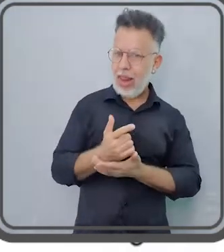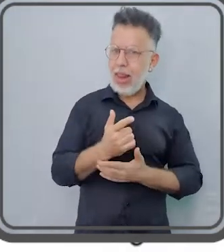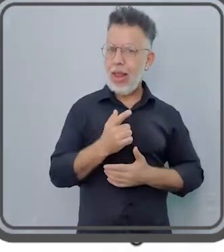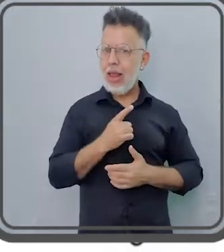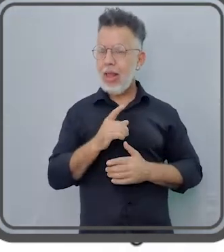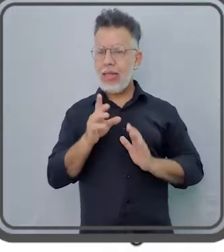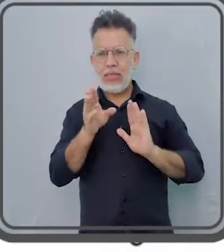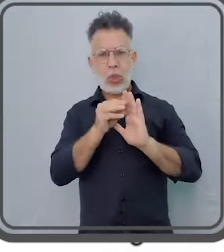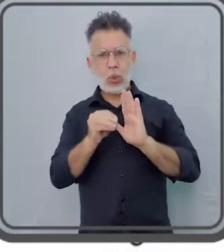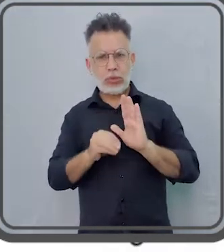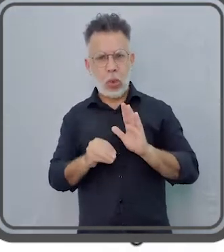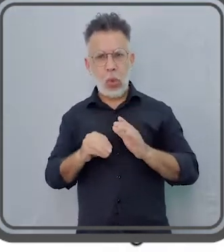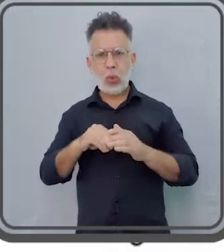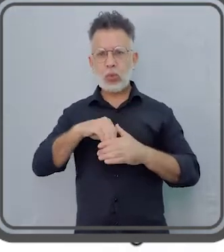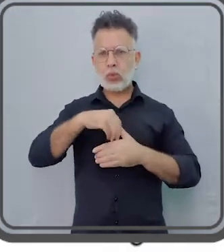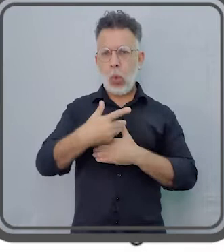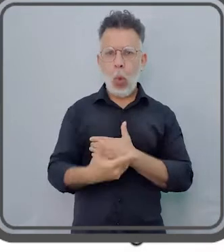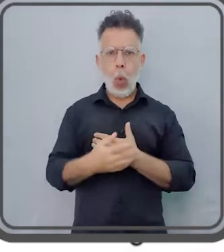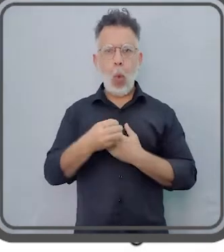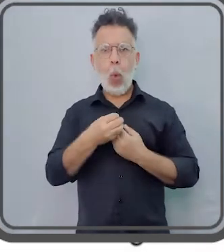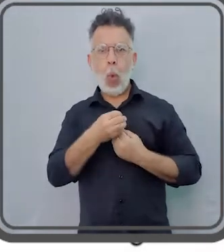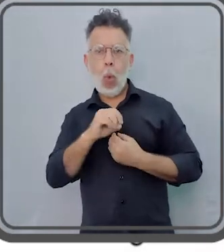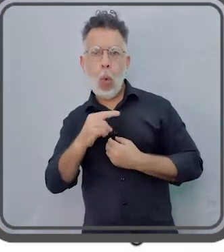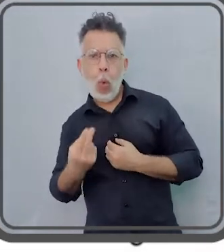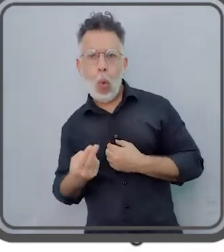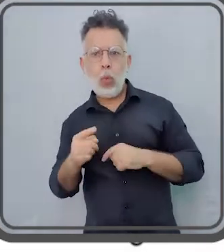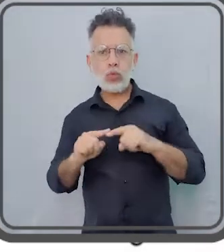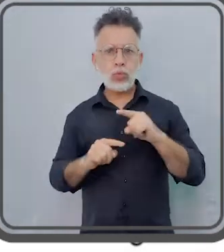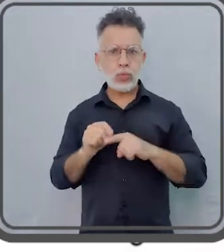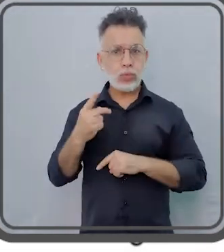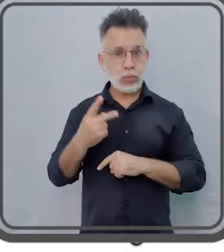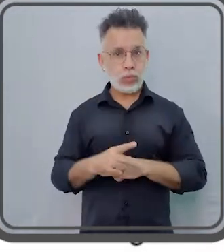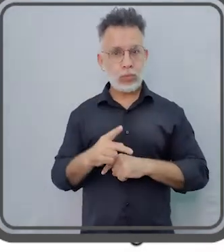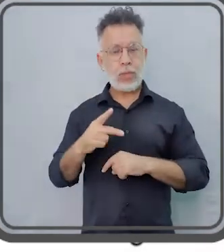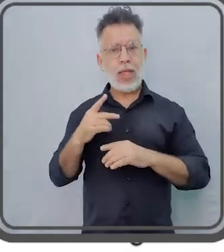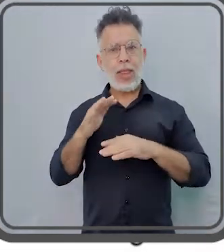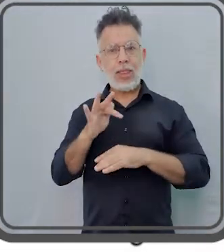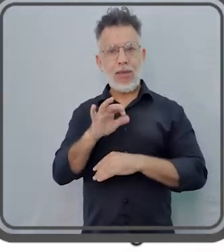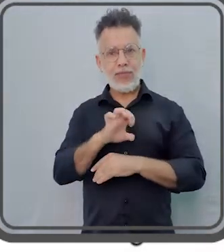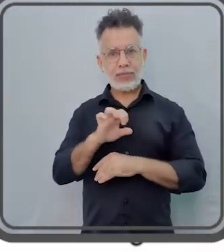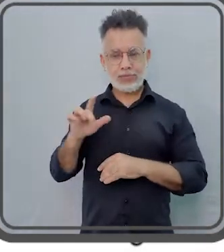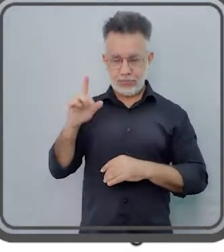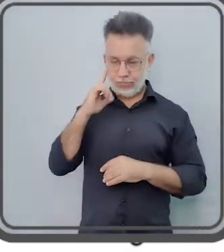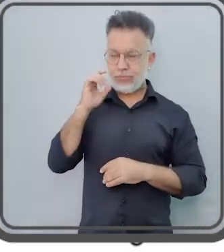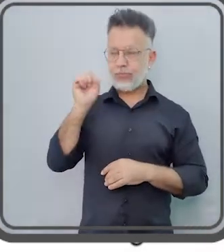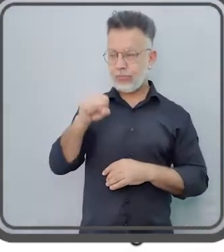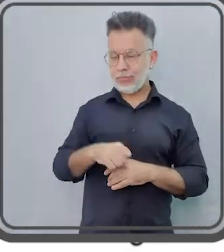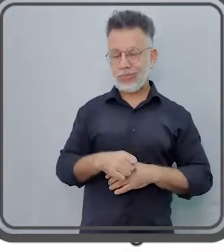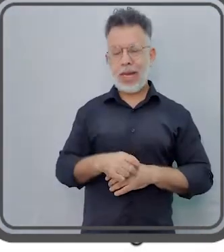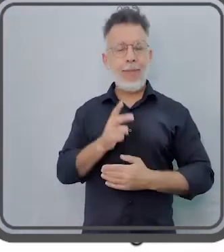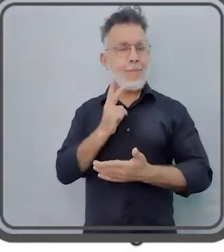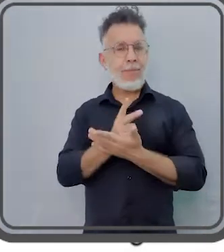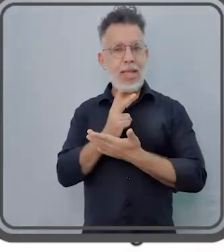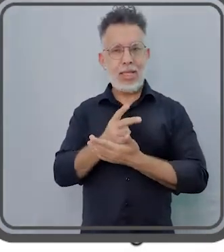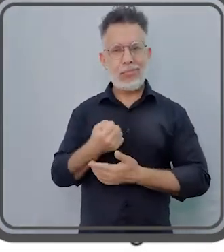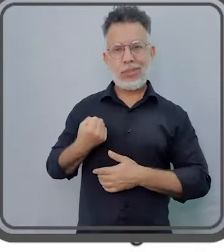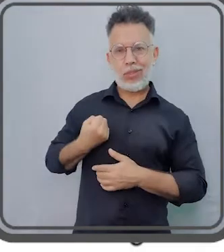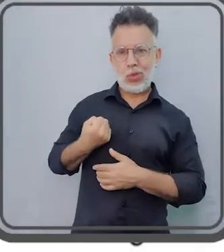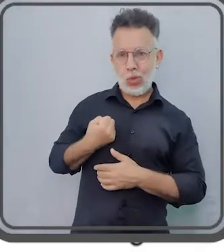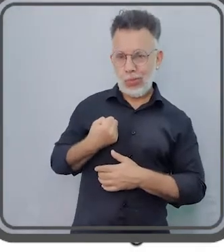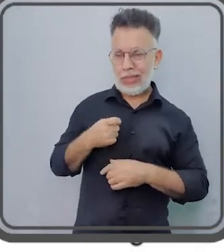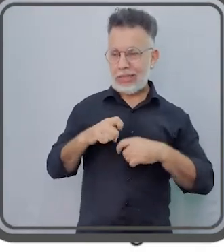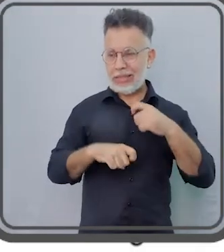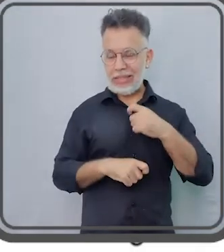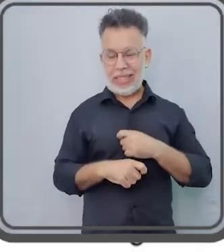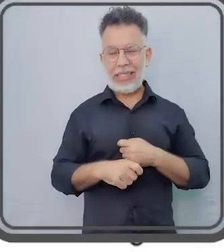FIU? Sinto, mas eu vou te falar uma coisa, apesar desses números, né, sobre sexualidade serem muito ruins para o lado das mulheres,